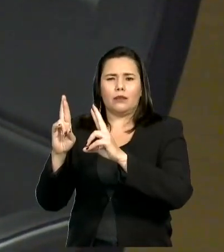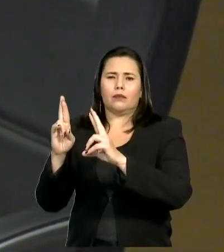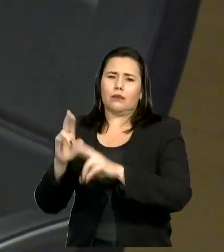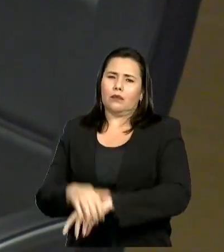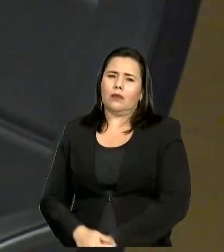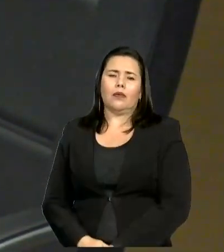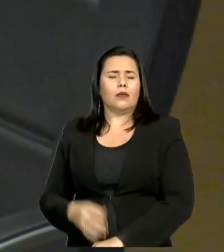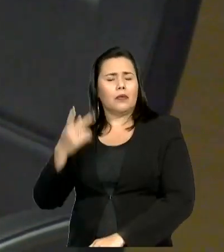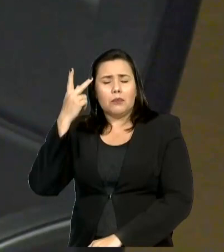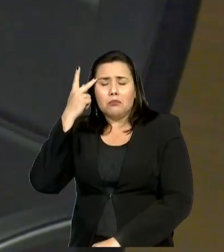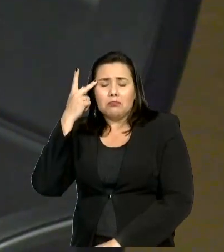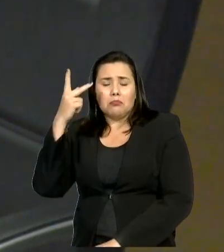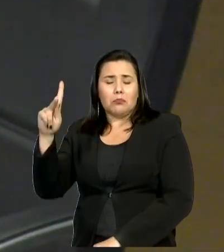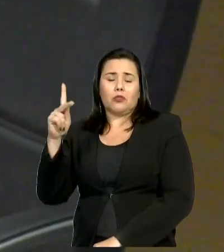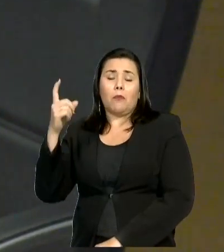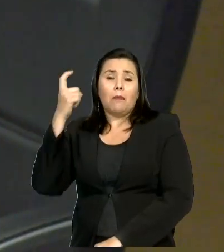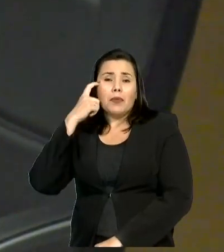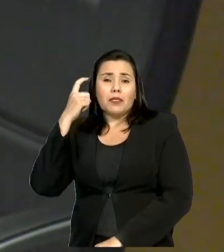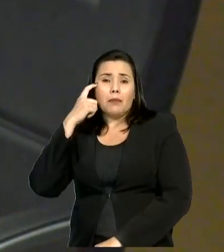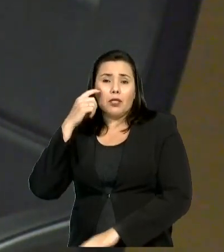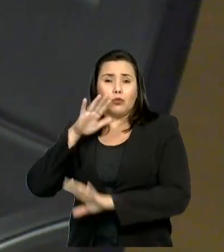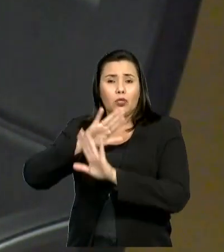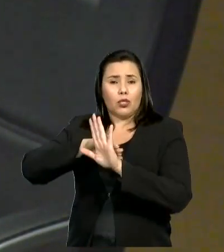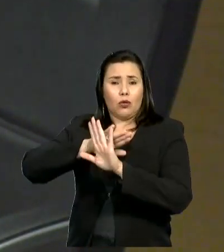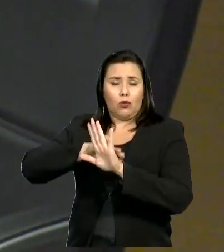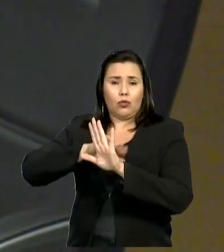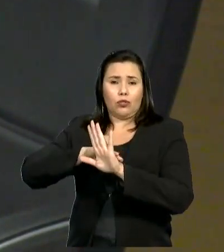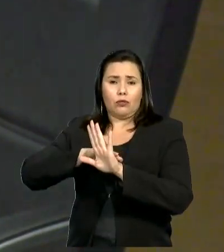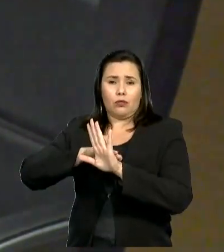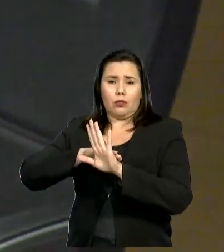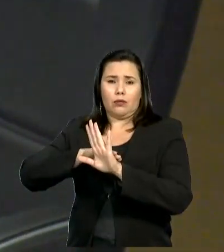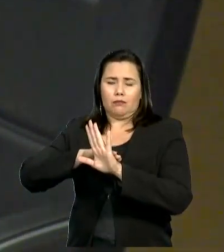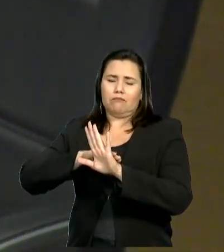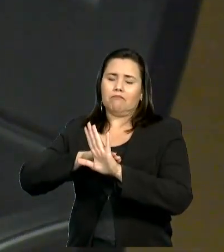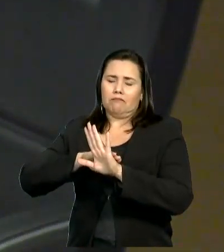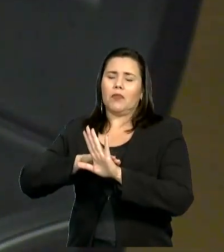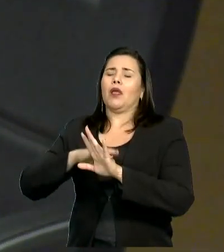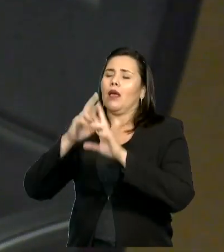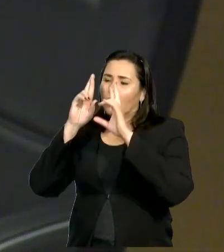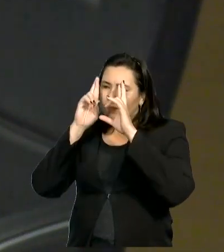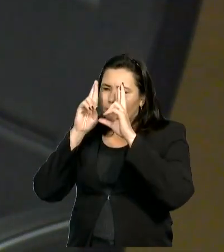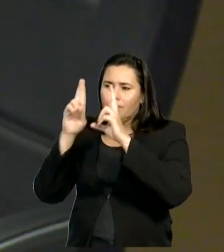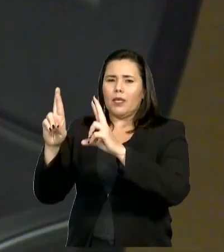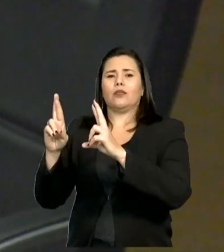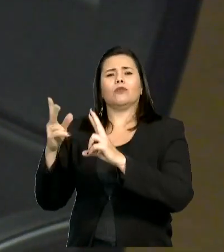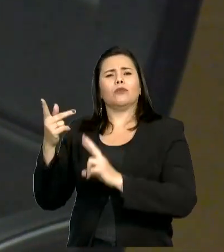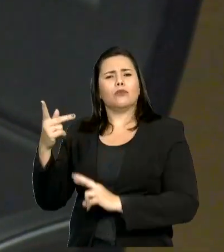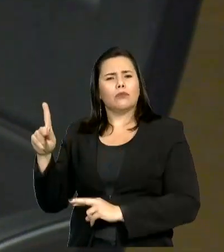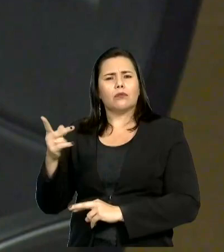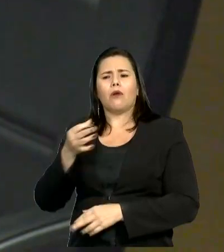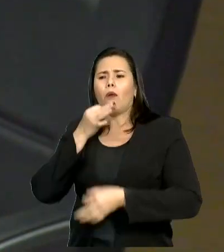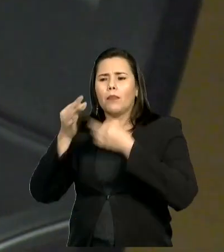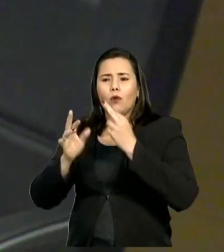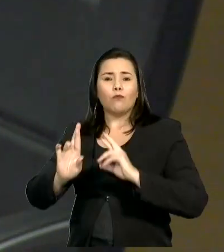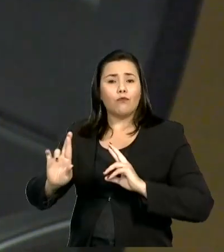daquele político, mas não é, no meu modo de vista, assim, digamos,